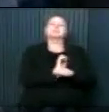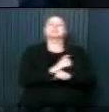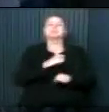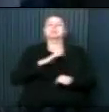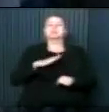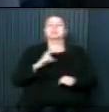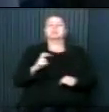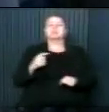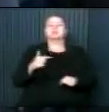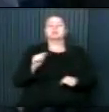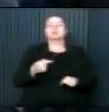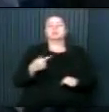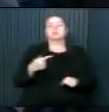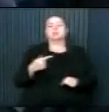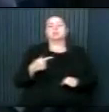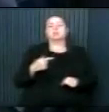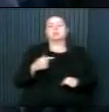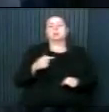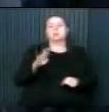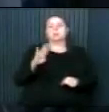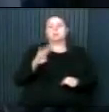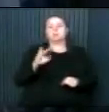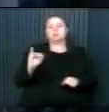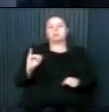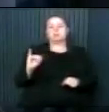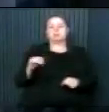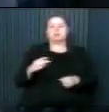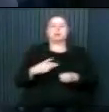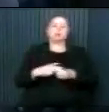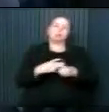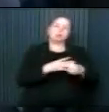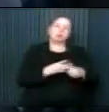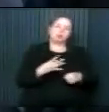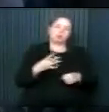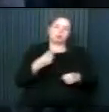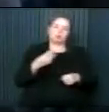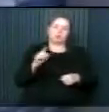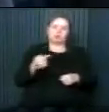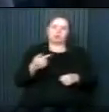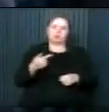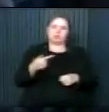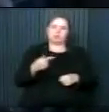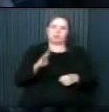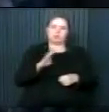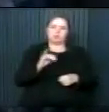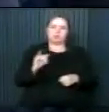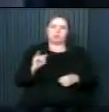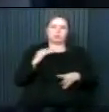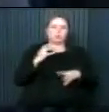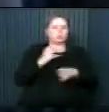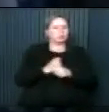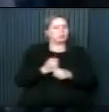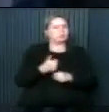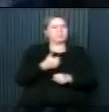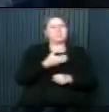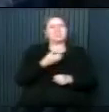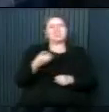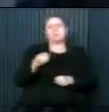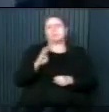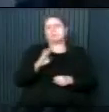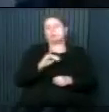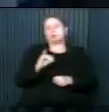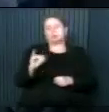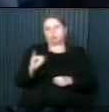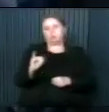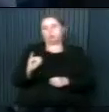chegam a 52,7 bilhões, os municípios a 43,7 bilhões, um total de quase 100 bilhões, como foi dito aqui